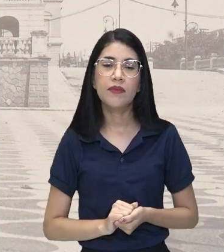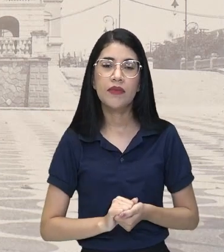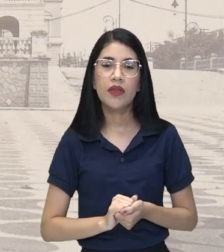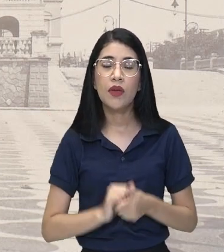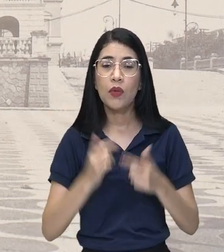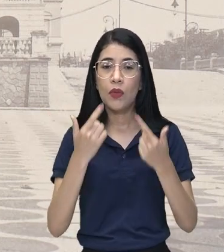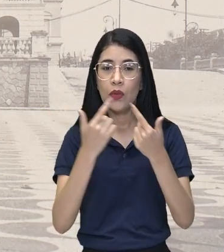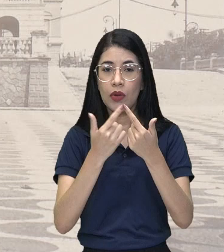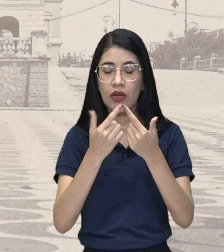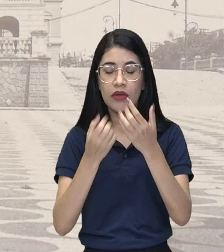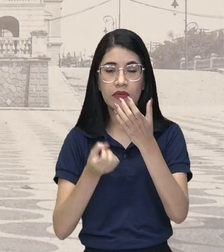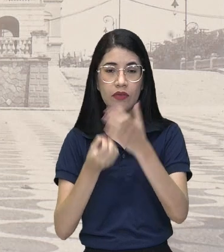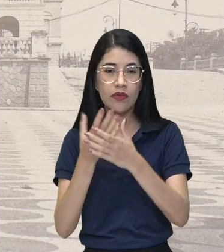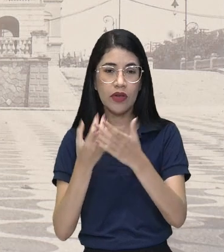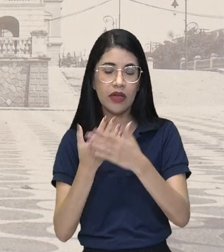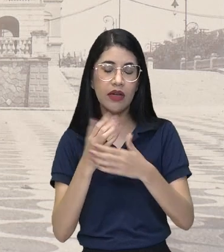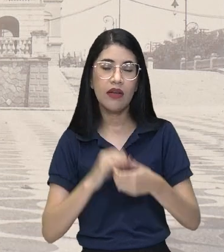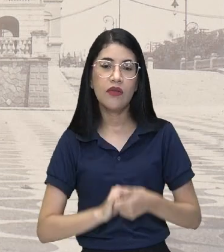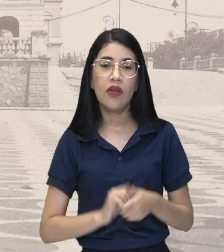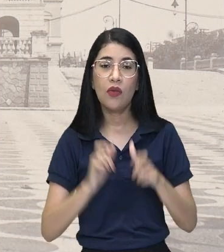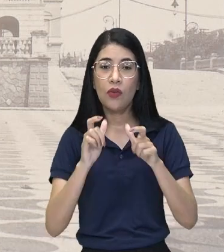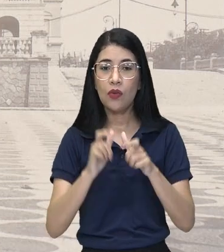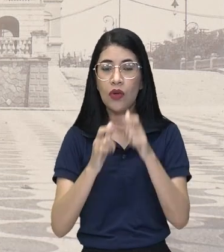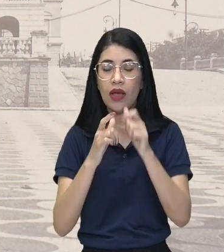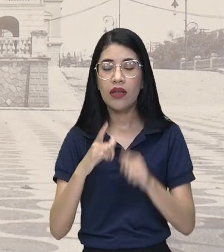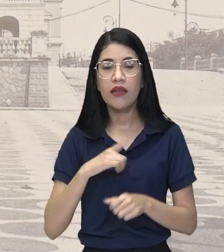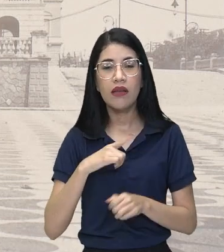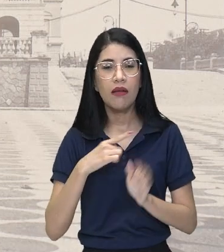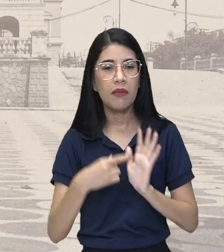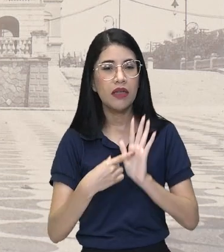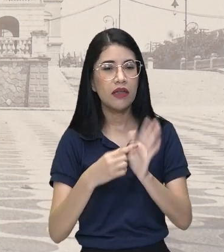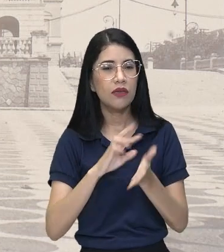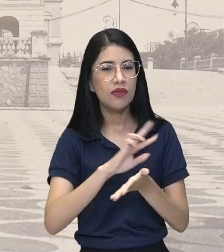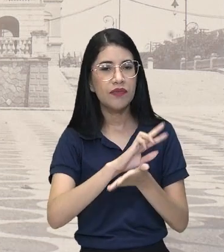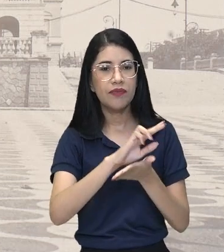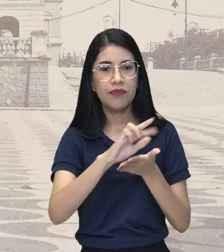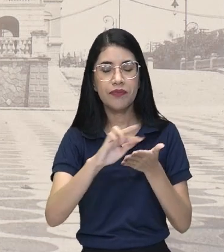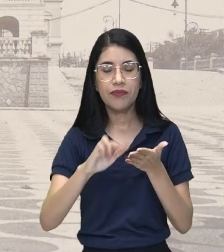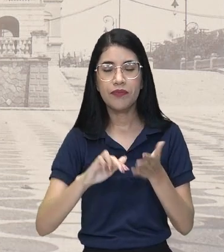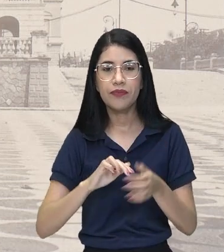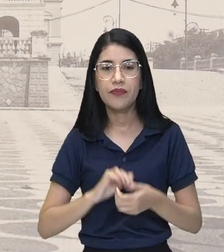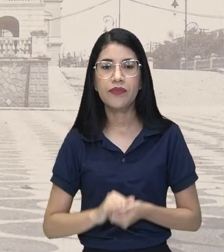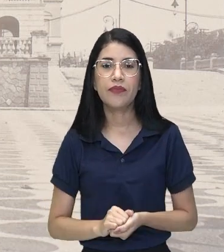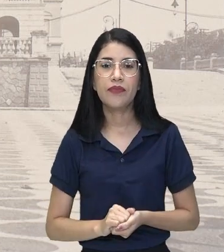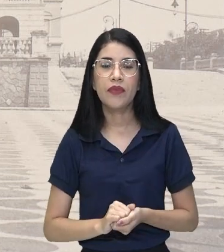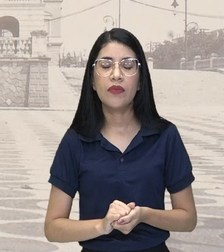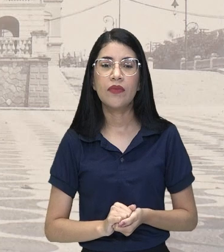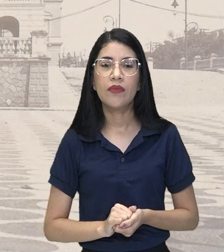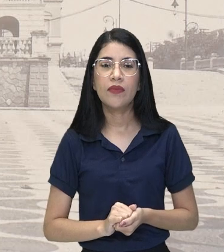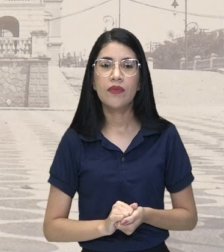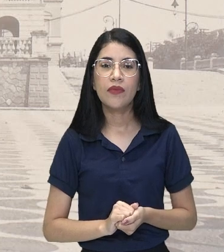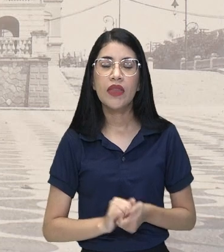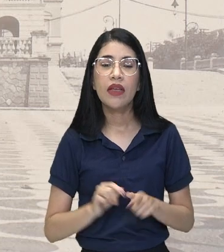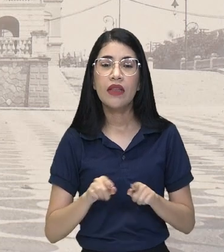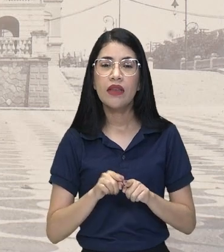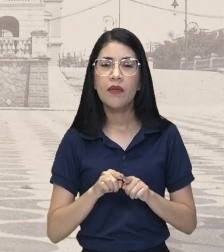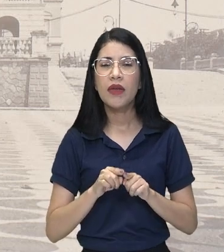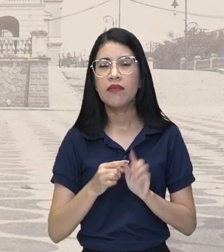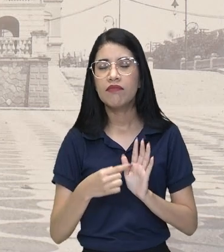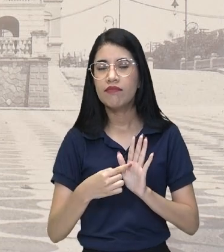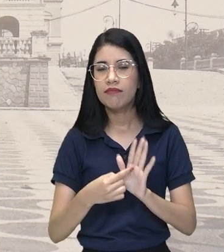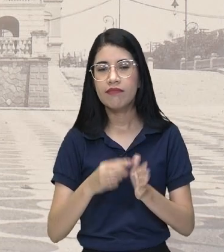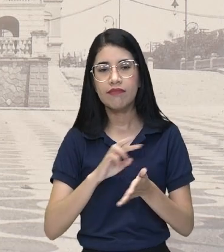foi construído, que é a nossa casa de espetáculo, certo? Que agrega os grandes